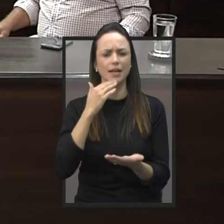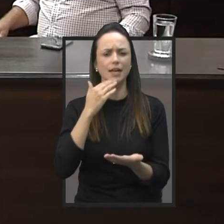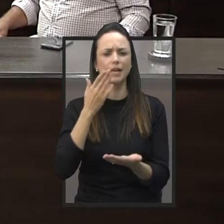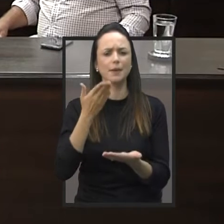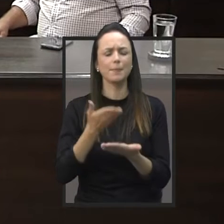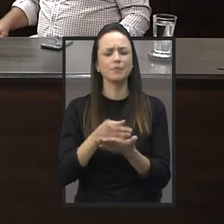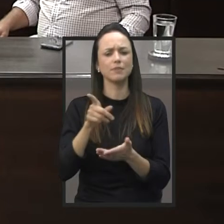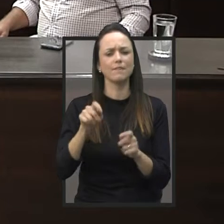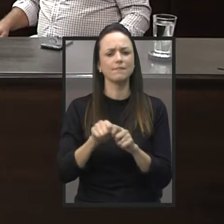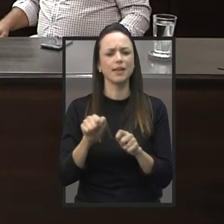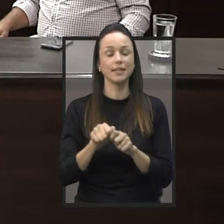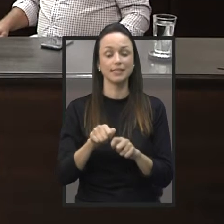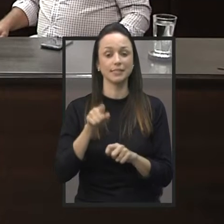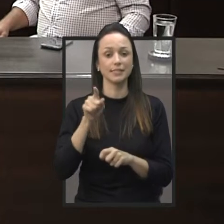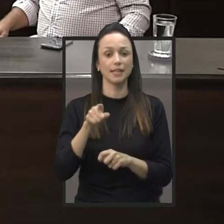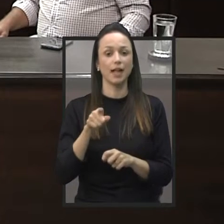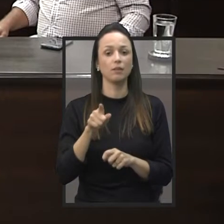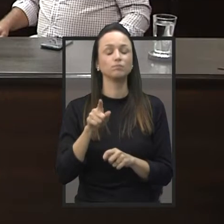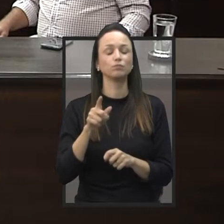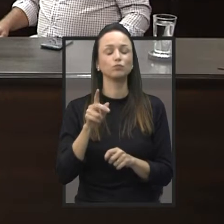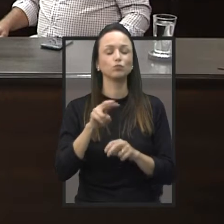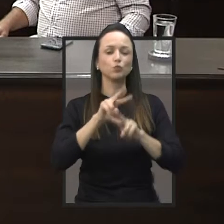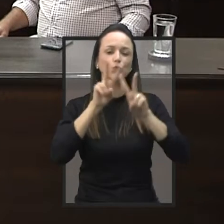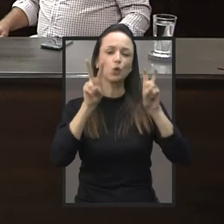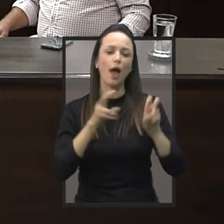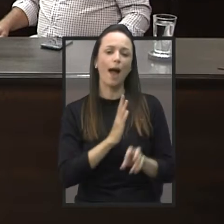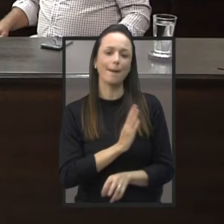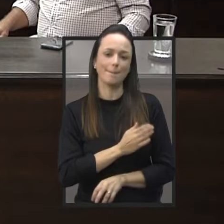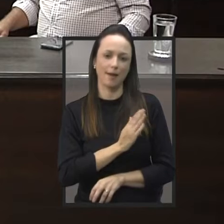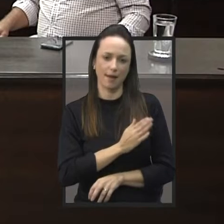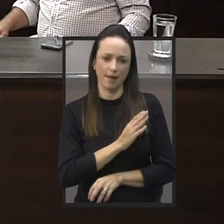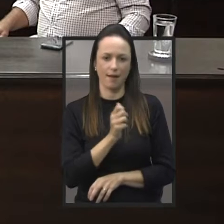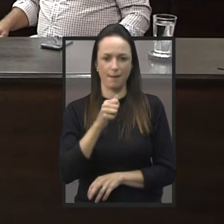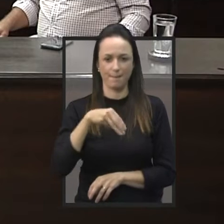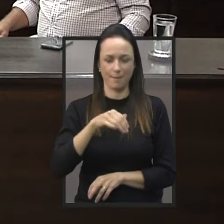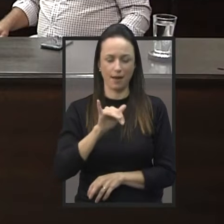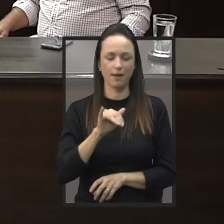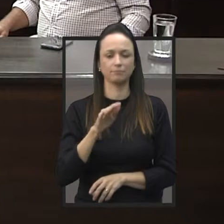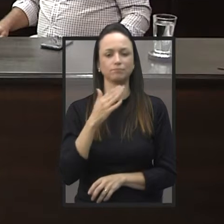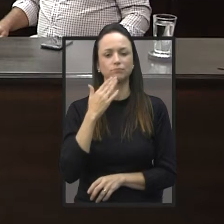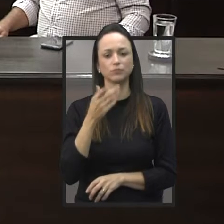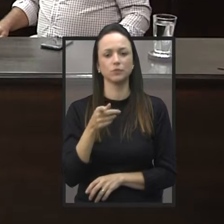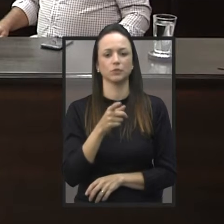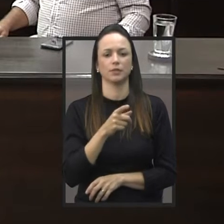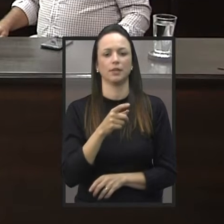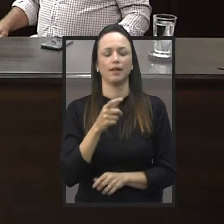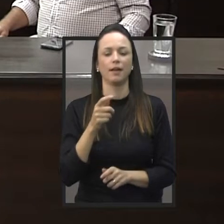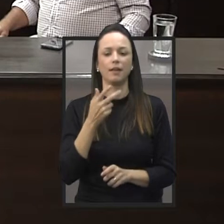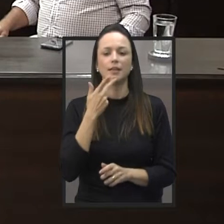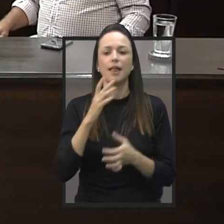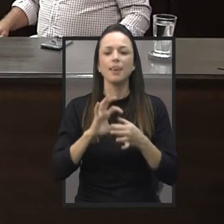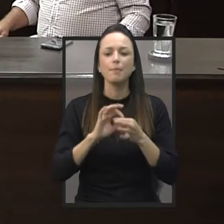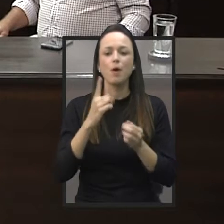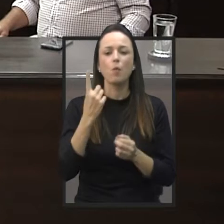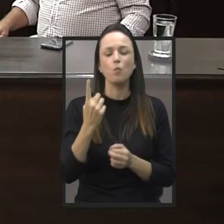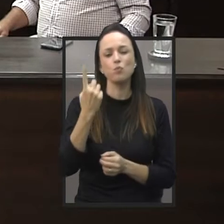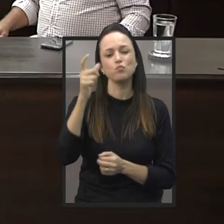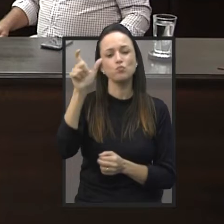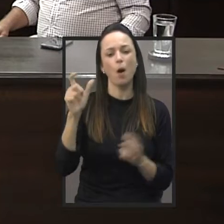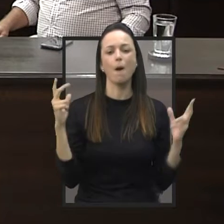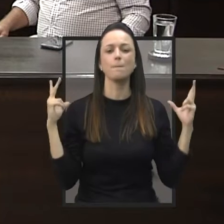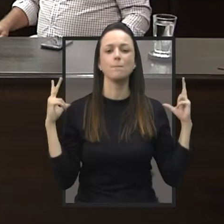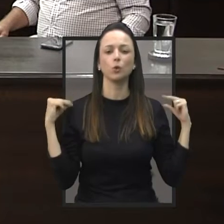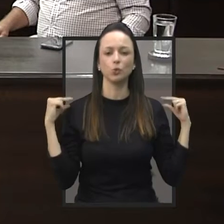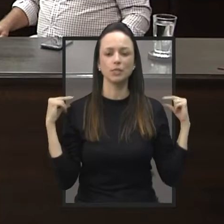fez, né, com relação à AMAI. O senhor pediu a possibilidade do Poder Executivo disponibilizar um motorista para a instituição e, além disso, o